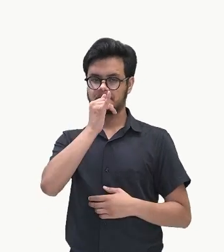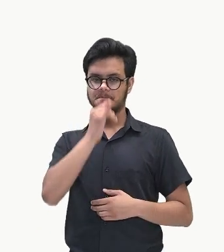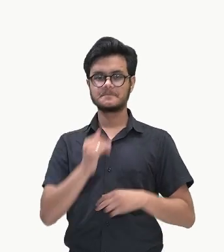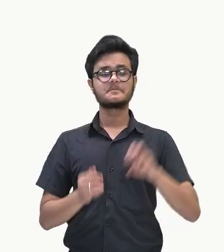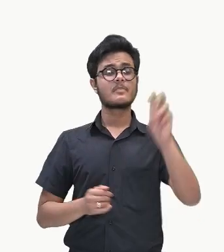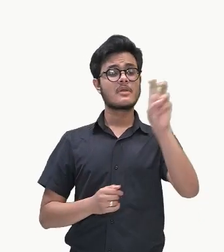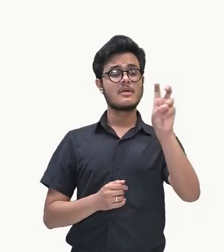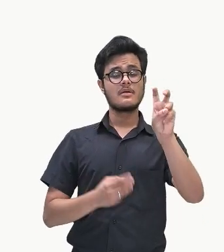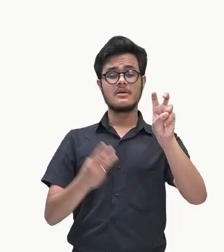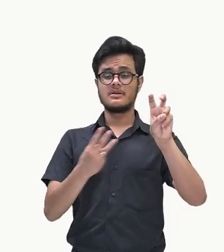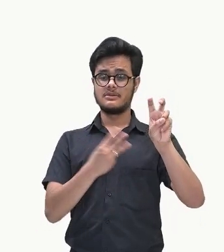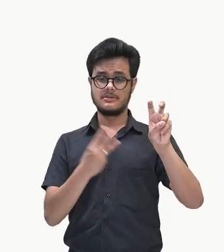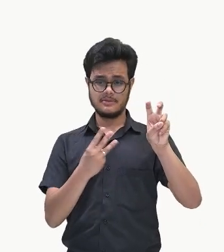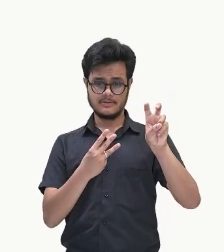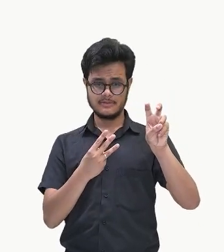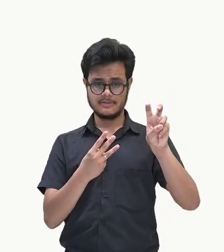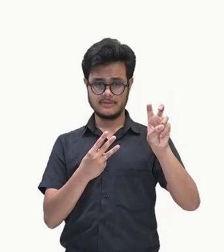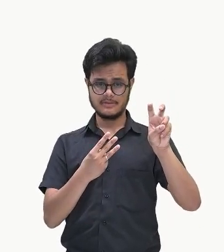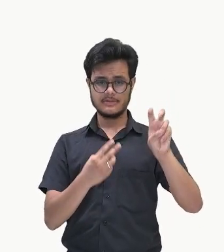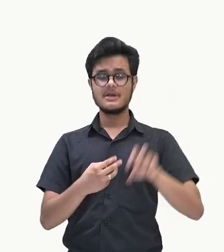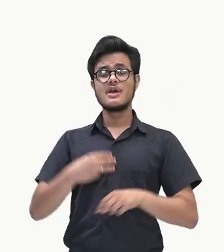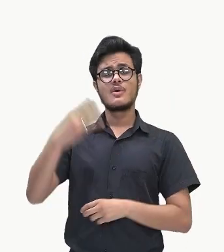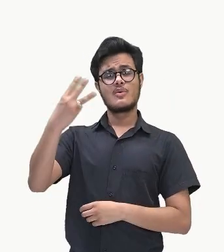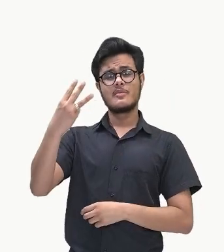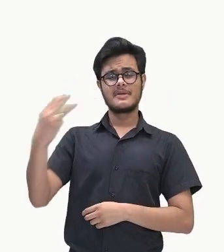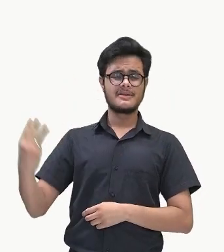de 3, raiz cúbica de 3.